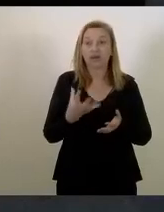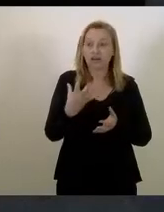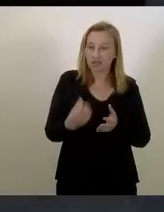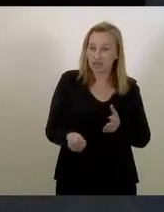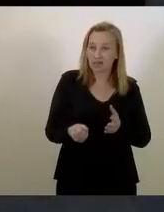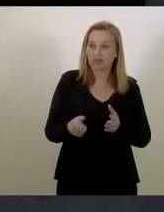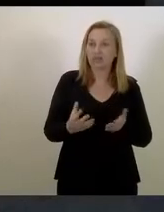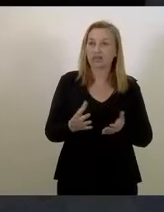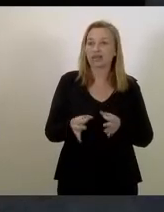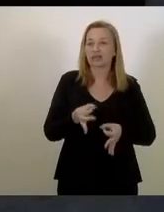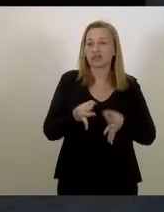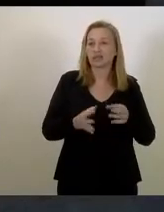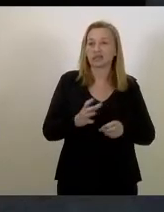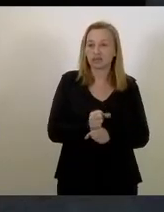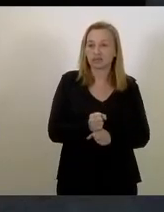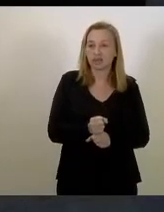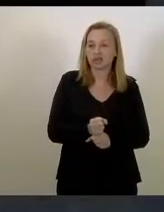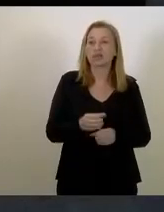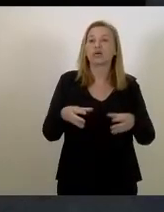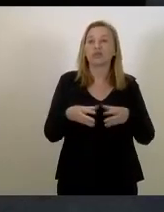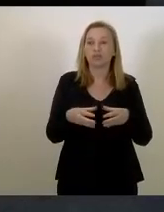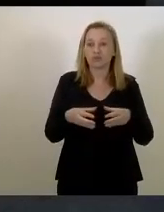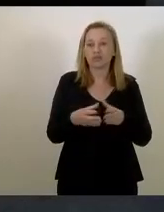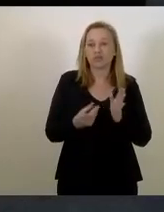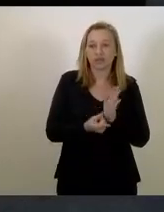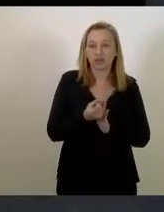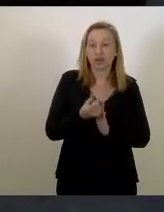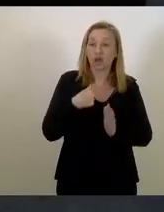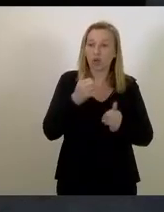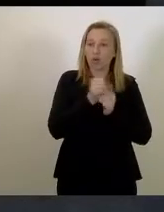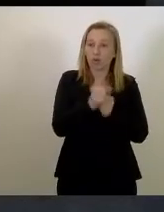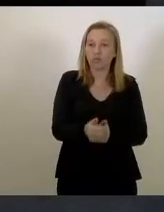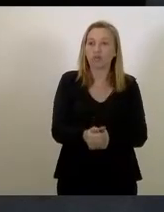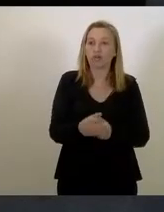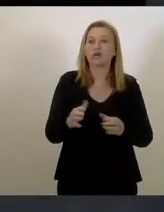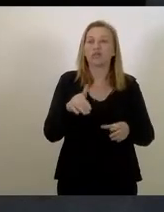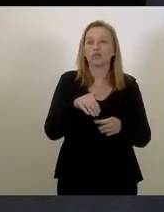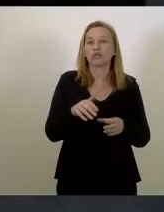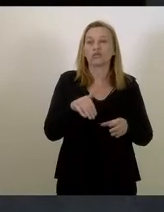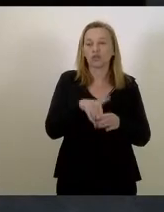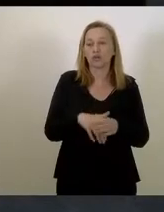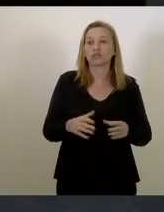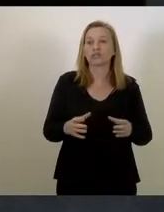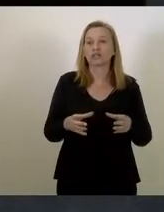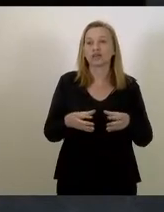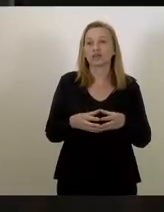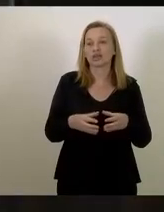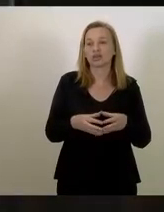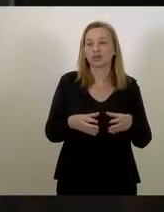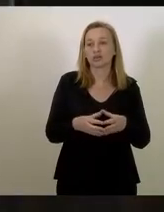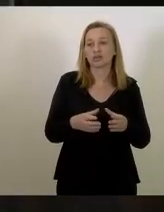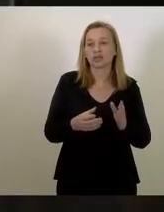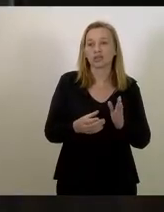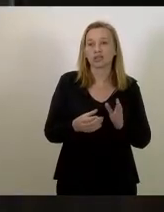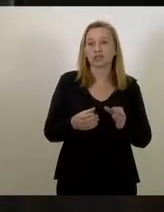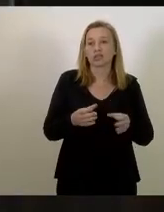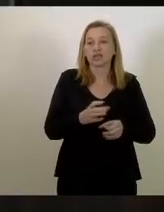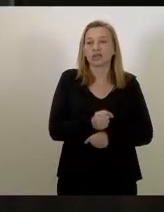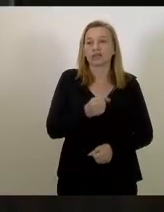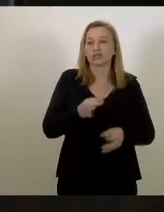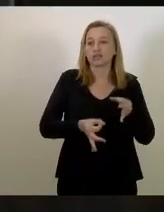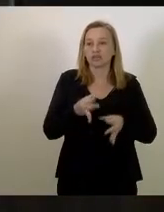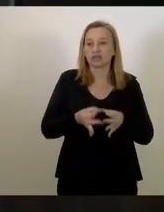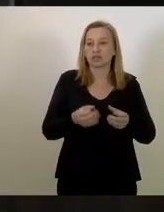tributação e na comissão de orçamento eu acompanho o voto da tributação Com os pareceres emitidos